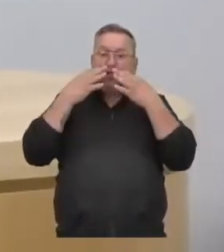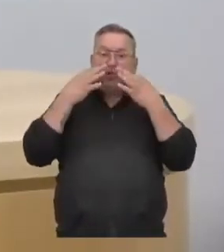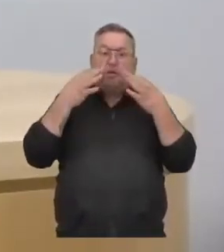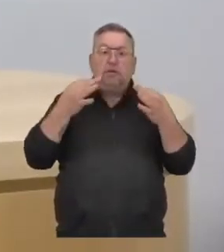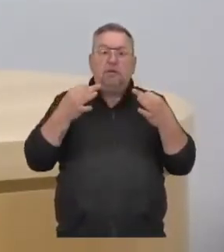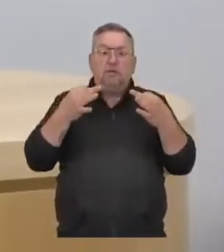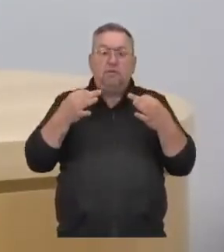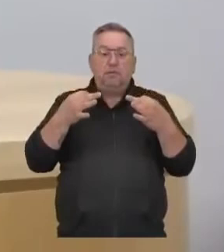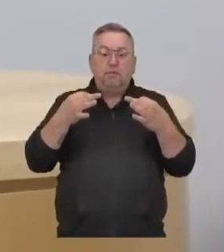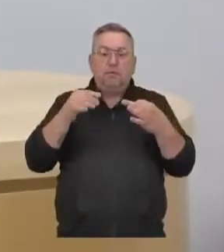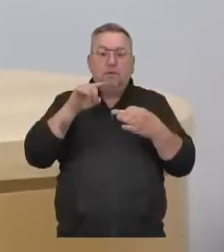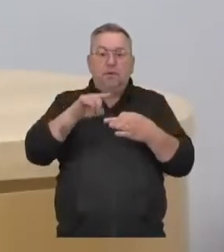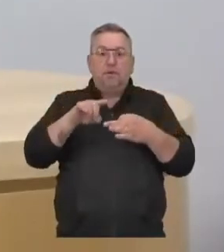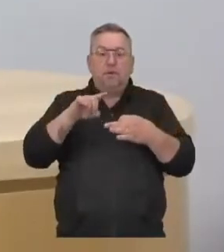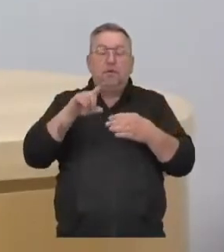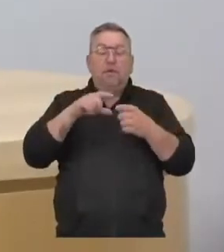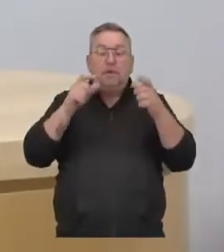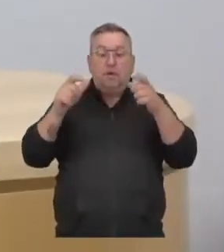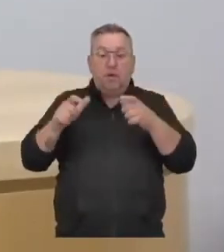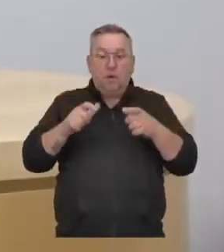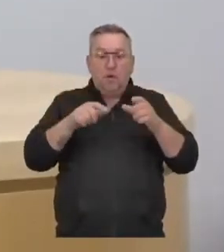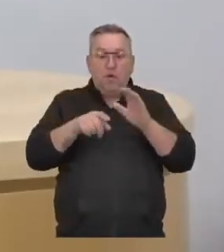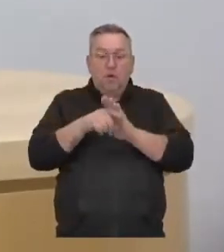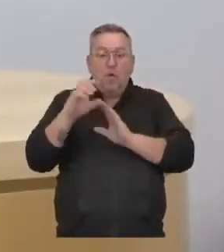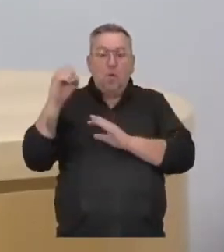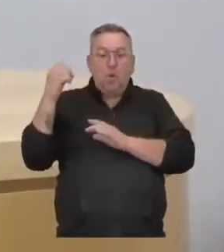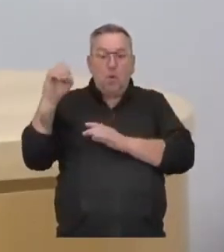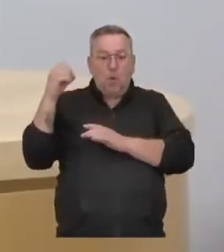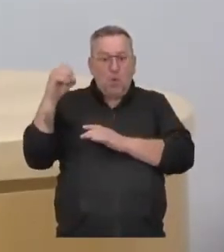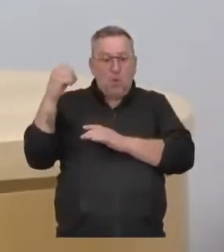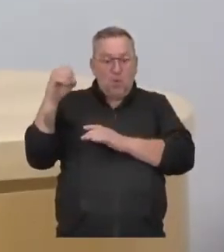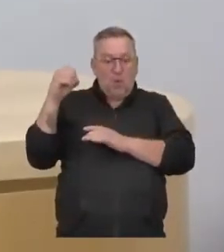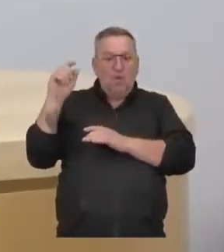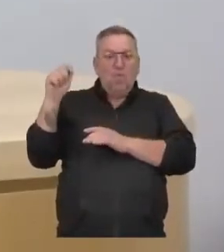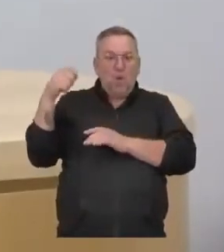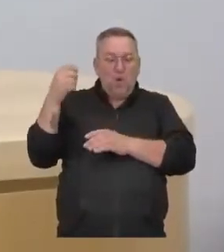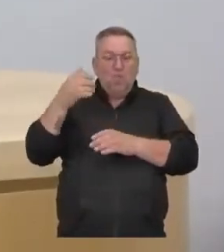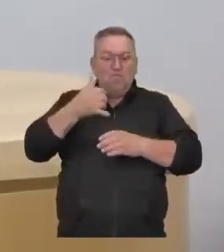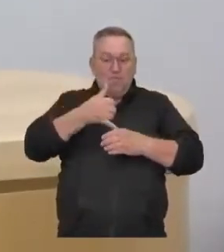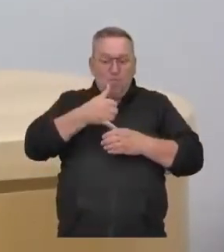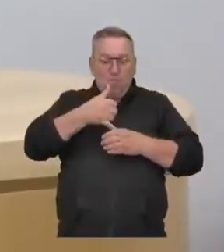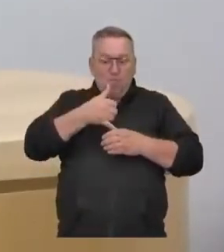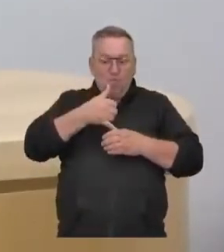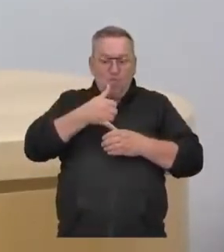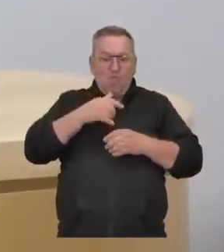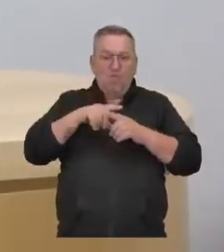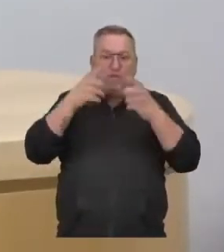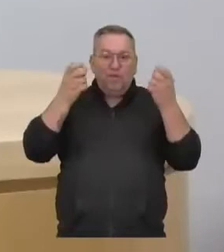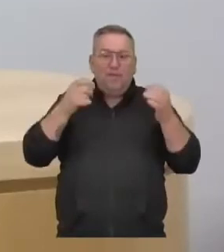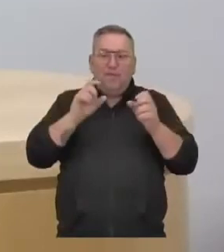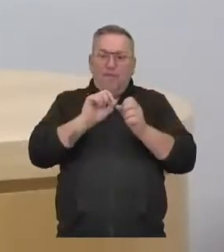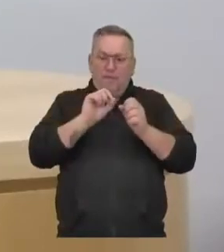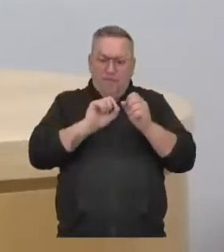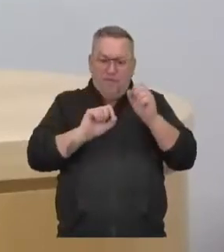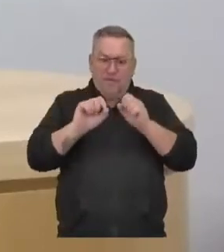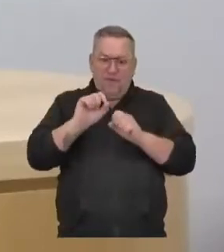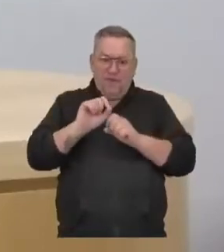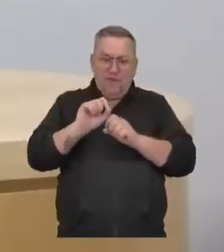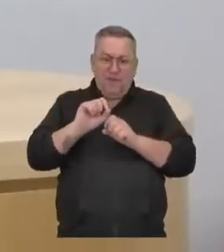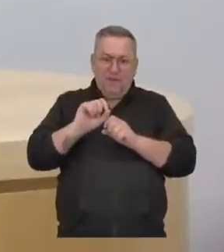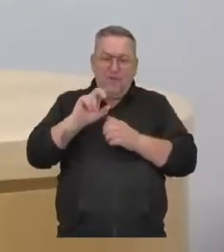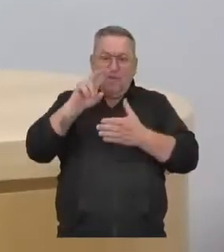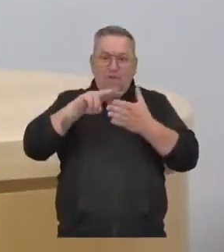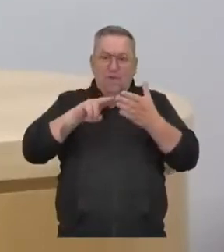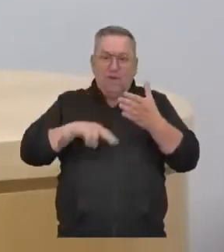atenção nesse regionalismo todo que tem aí nessa fala, que é bem legal, que foi feito, ele foi lido por